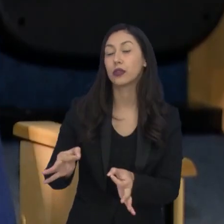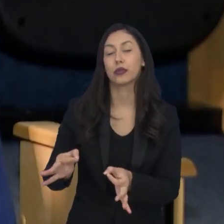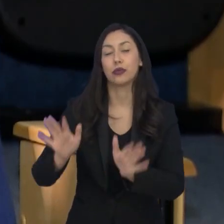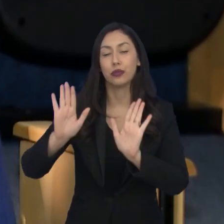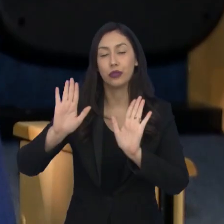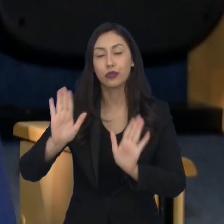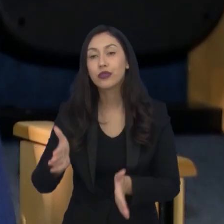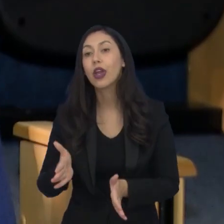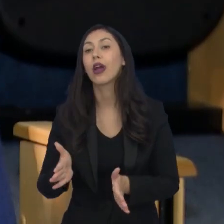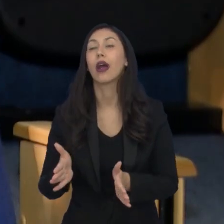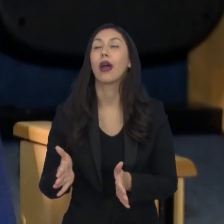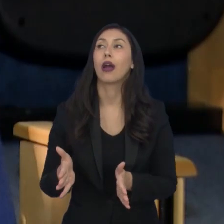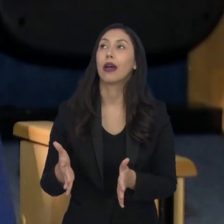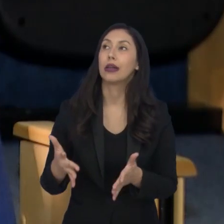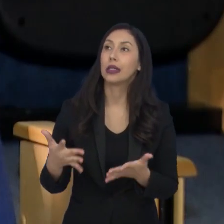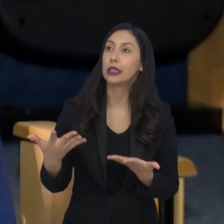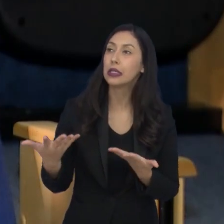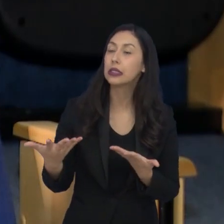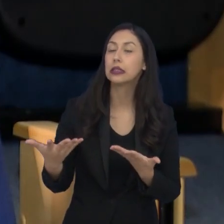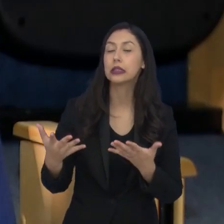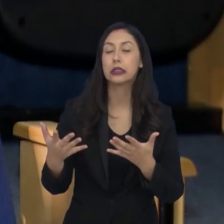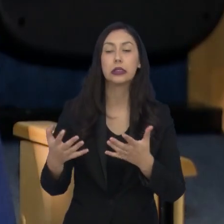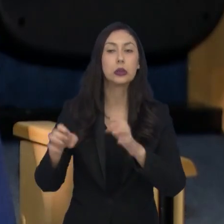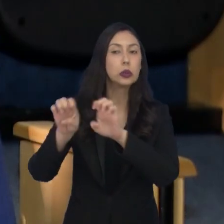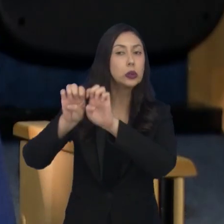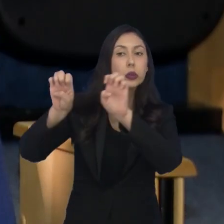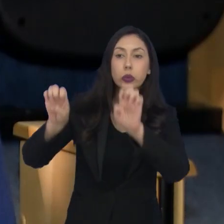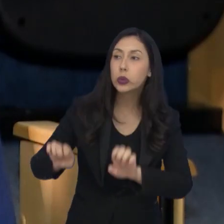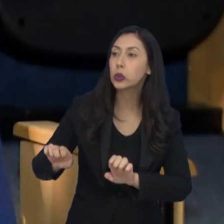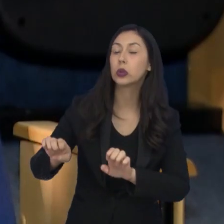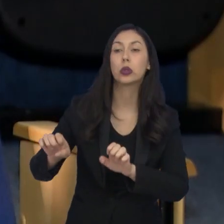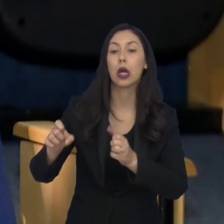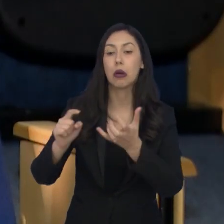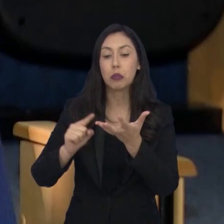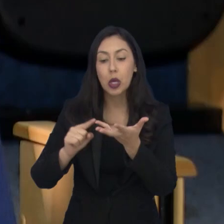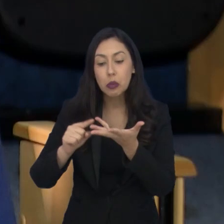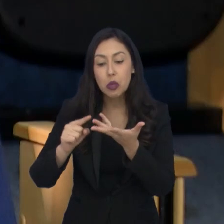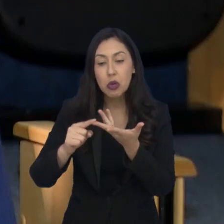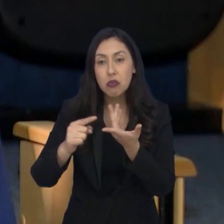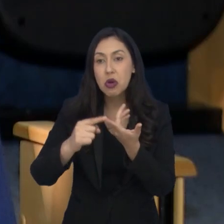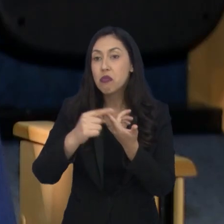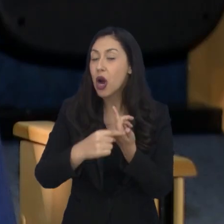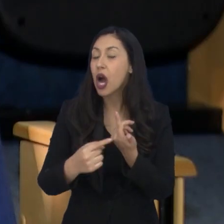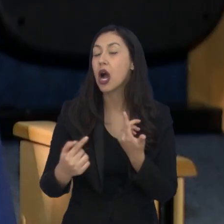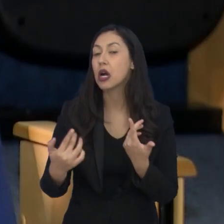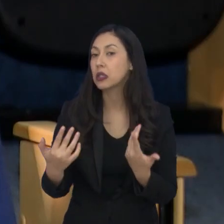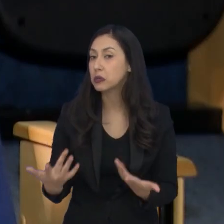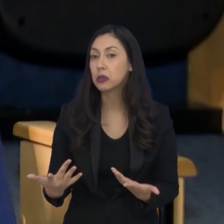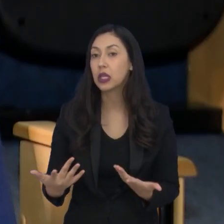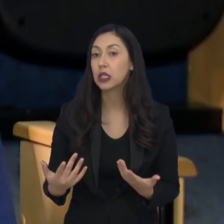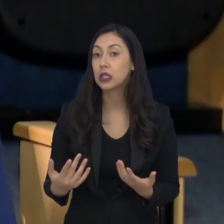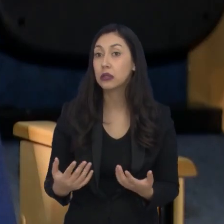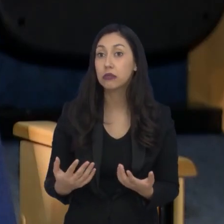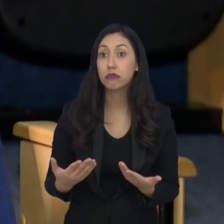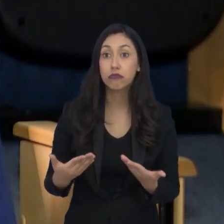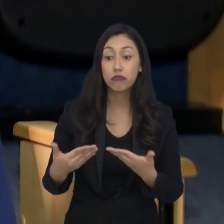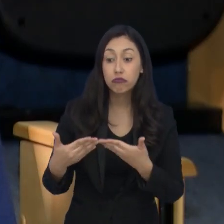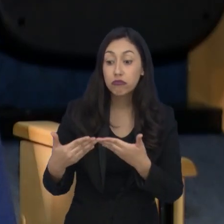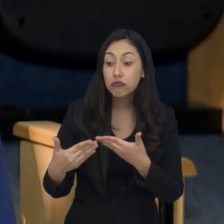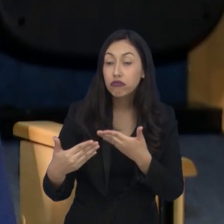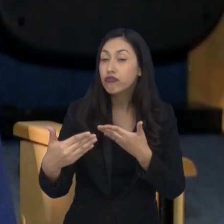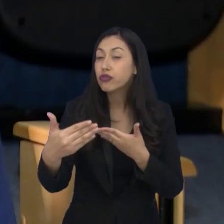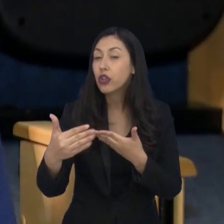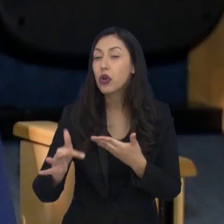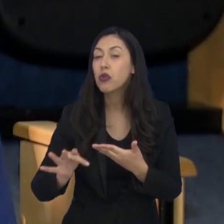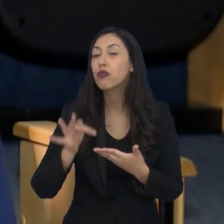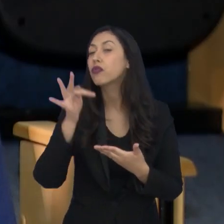né, tendo toda essa questão de legalização do imóvel onde a senhora mora. O que a senhora acha que para o